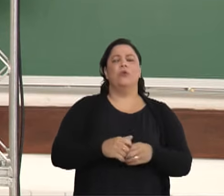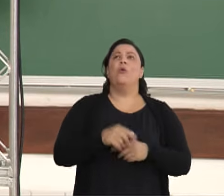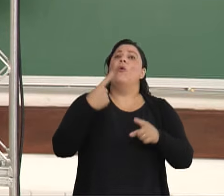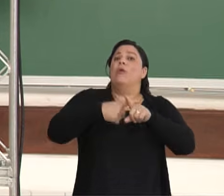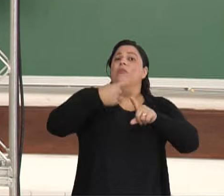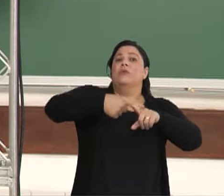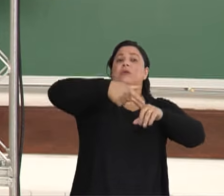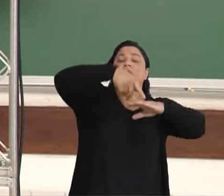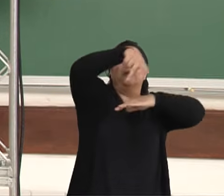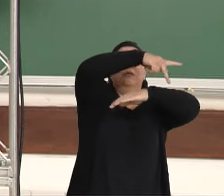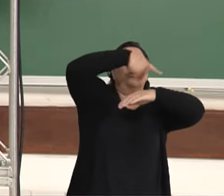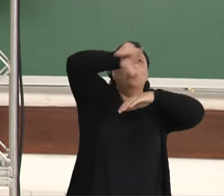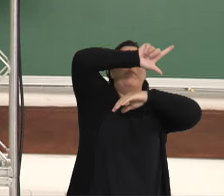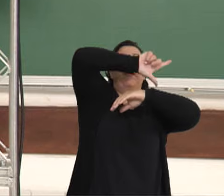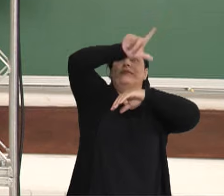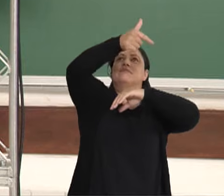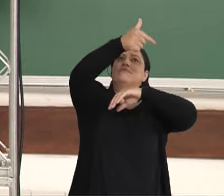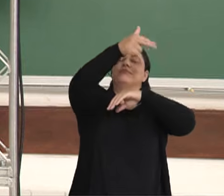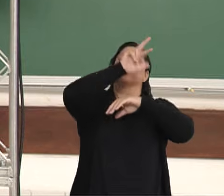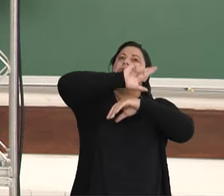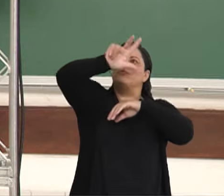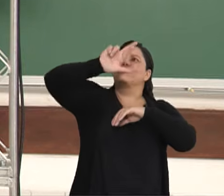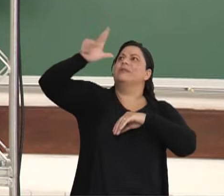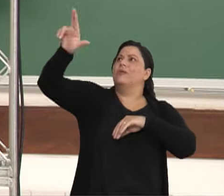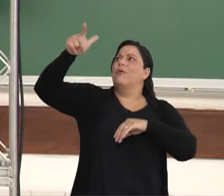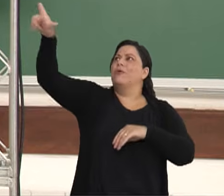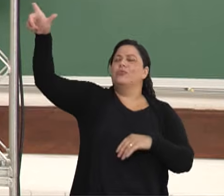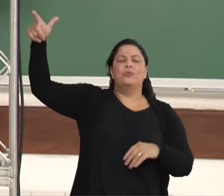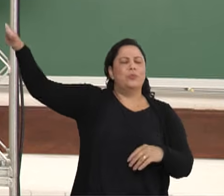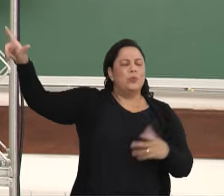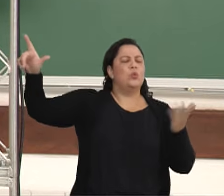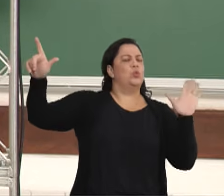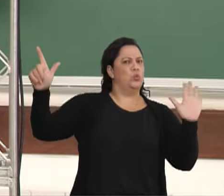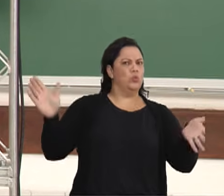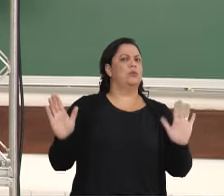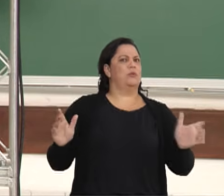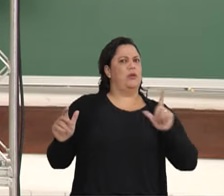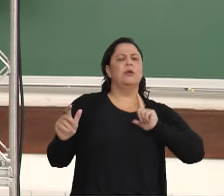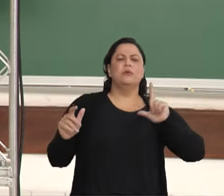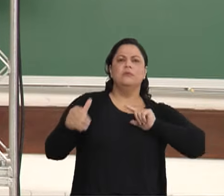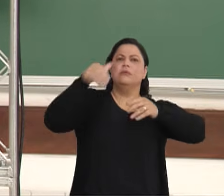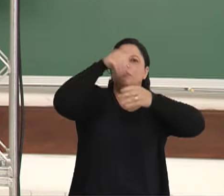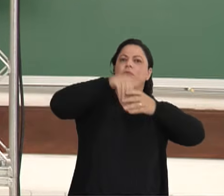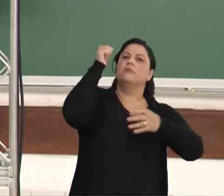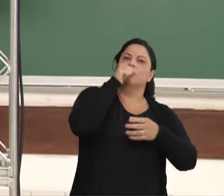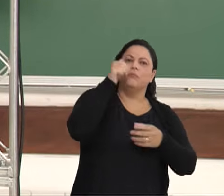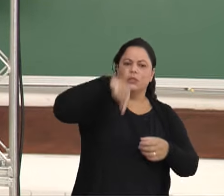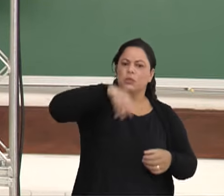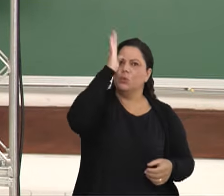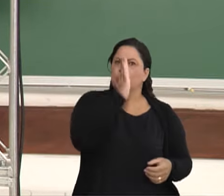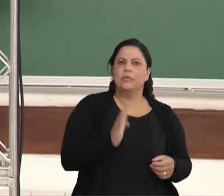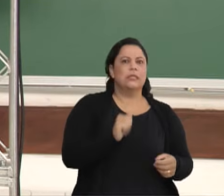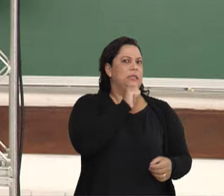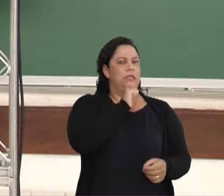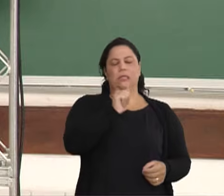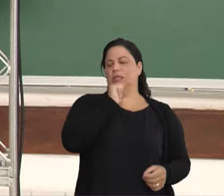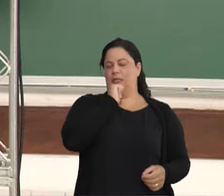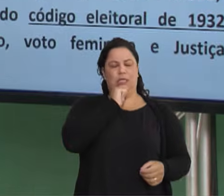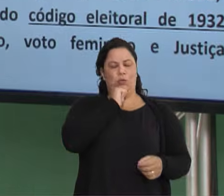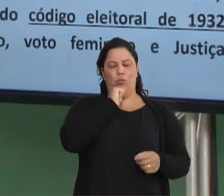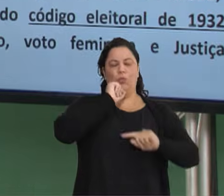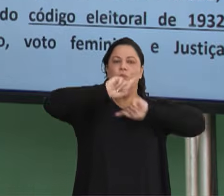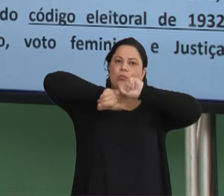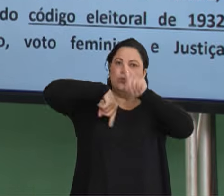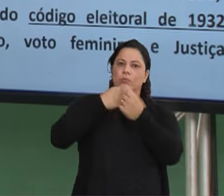o voto feminino. O Brasil então passa a adotar por lei em 1932. Qual a ideia aqui do Getúlio? Acalmar